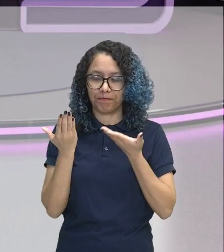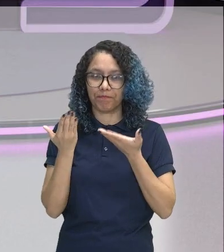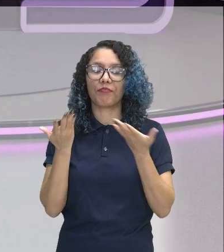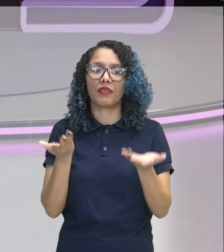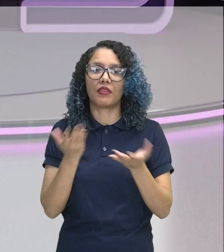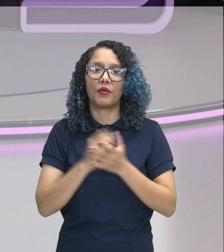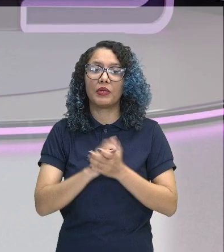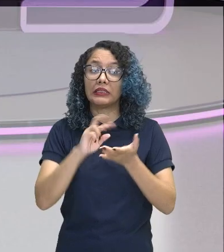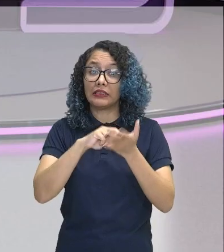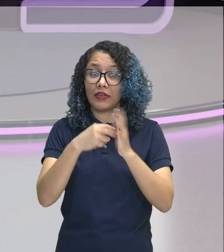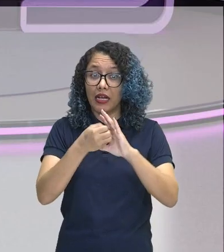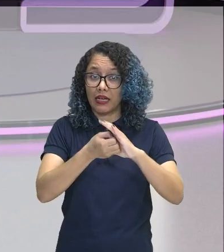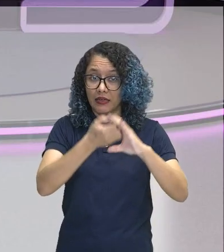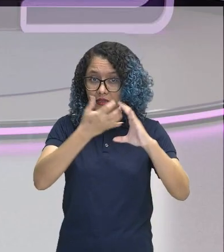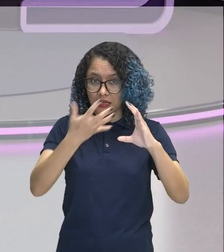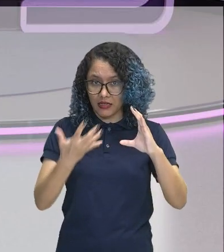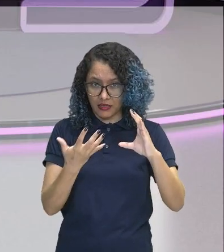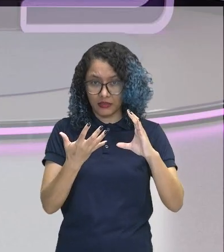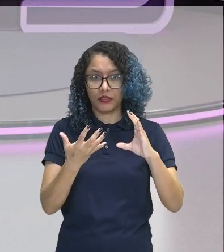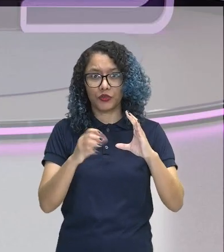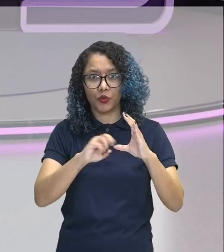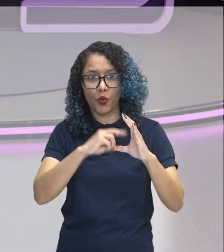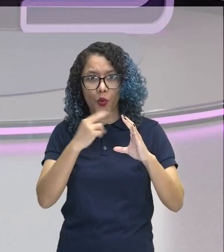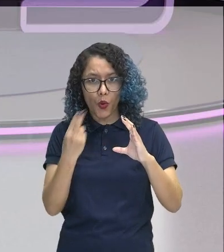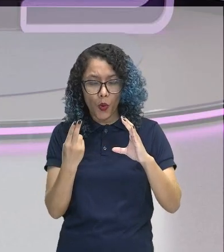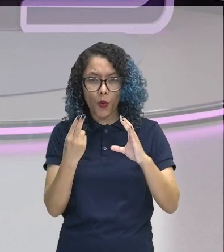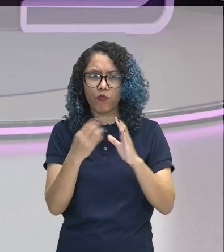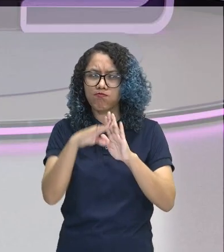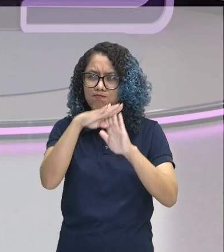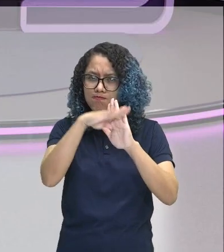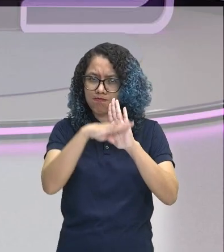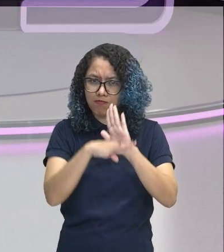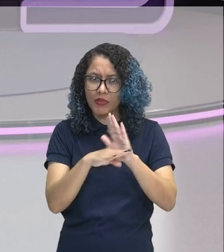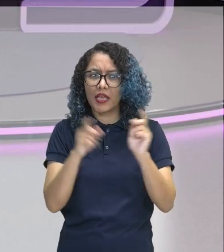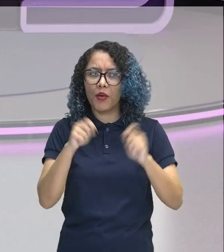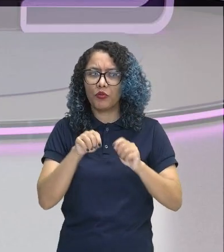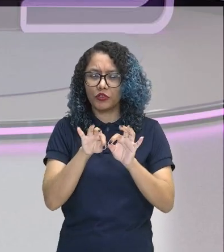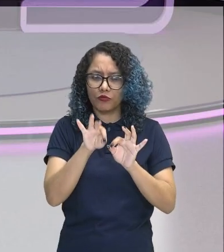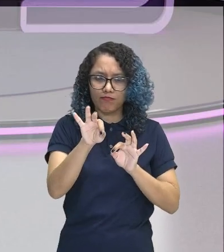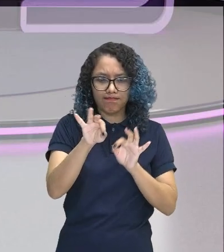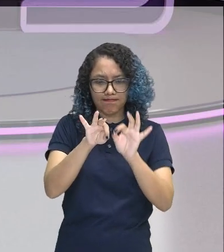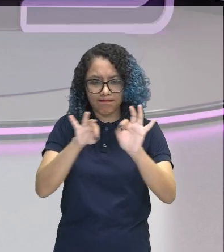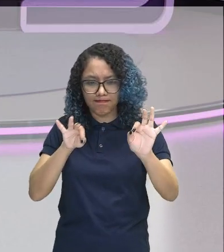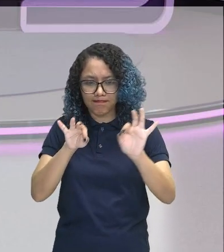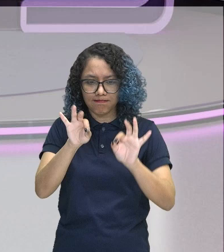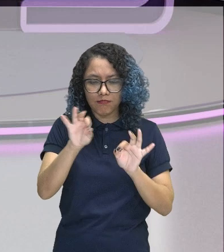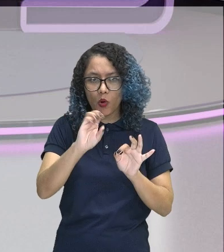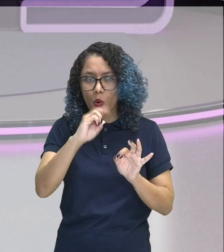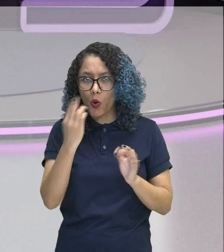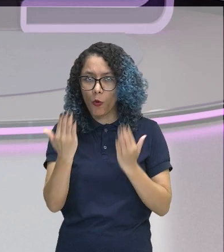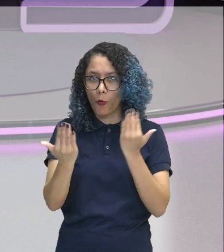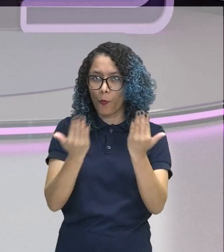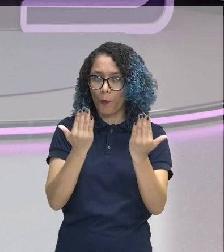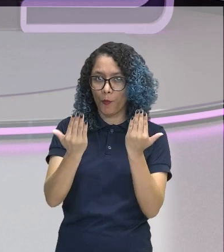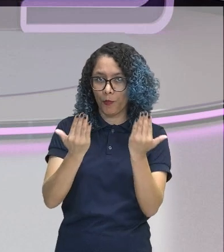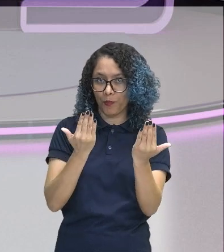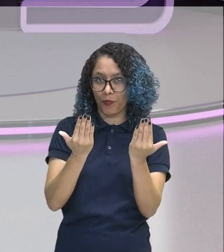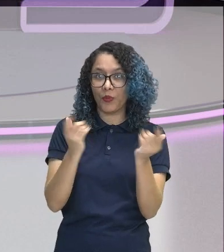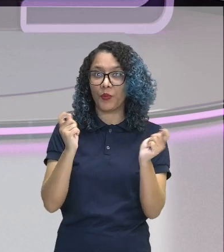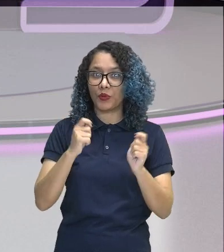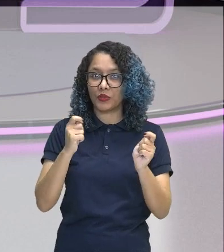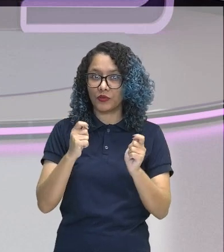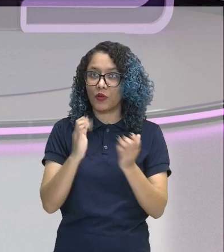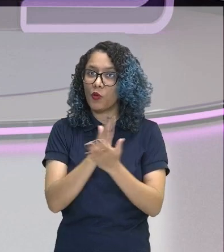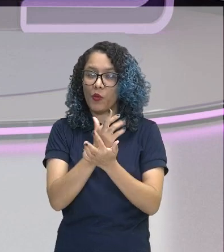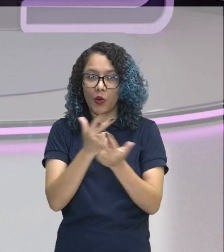Grandezas são características ou propriedades que podem ser medidas ou comparadas. Bom, não te